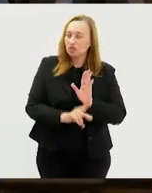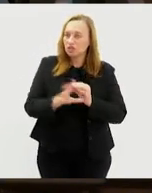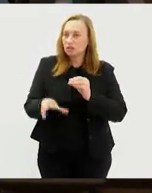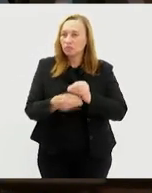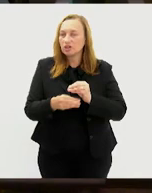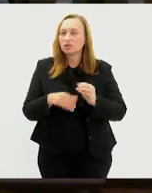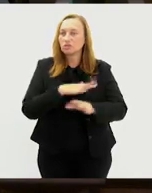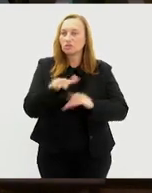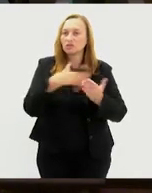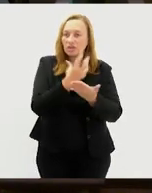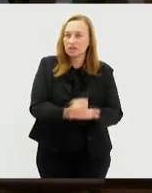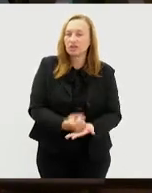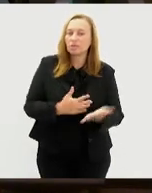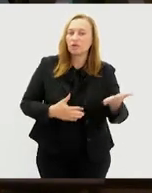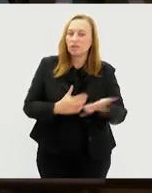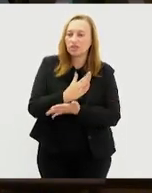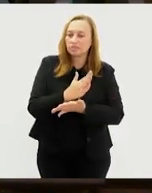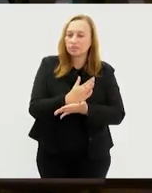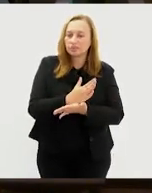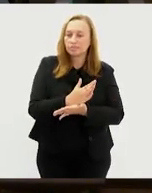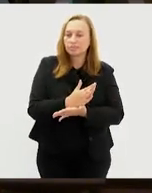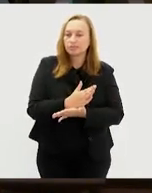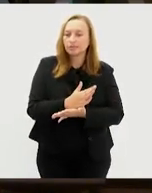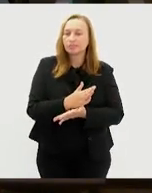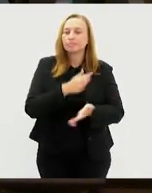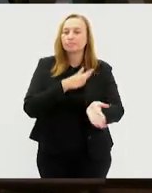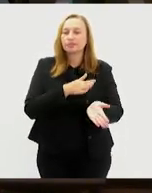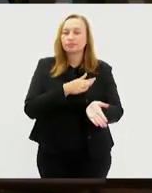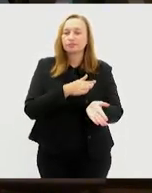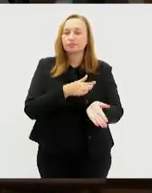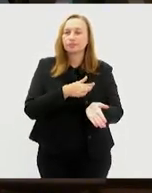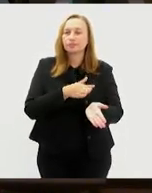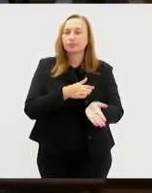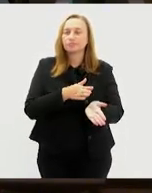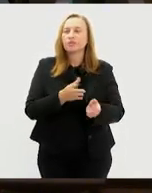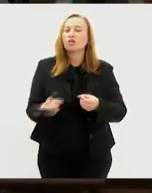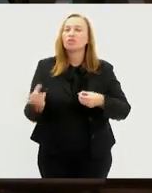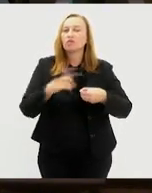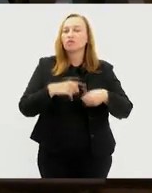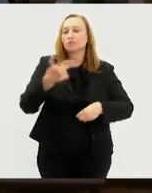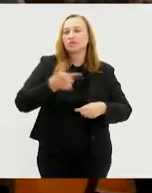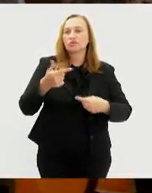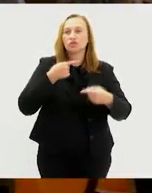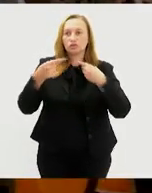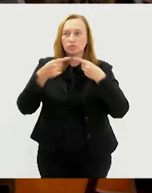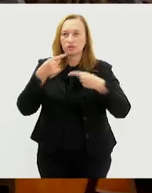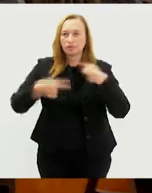que aprova como estão aprovado vai a redação do vencido para a segunda discussão